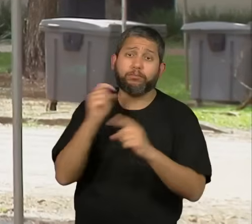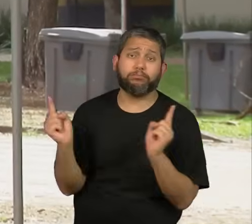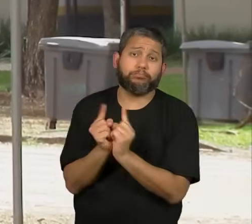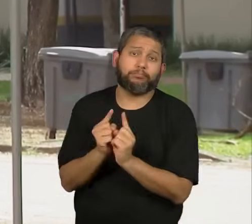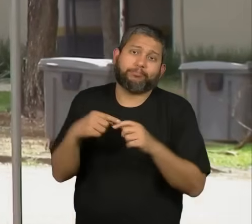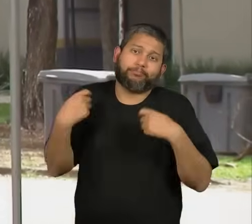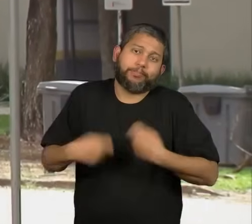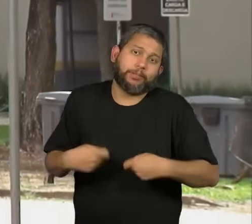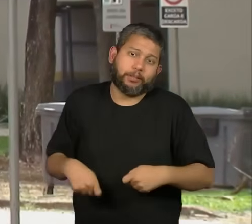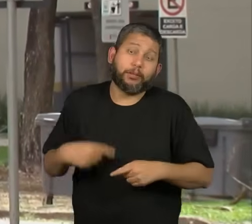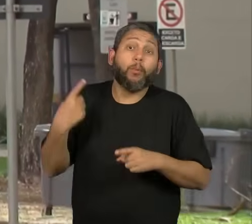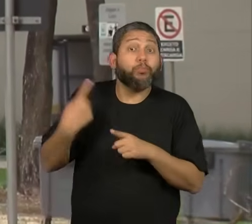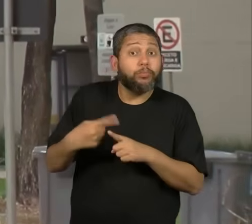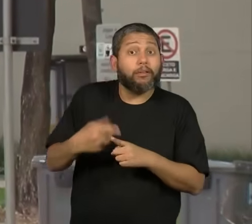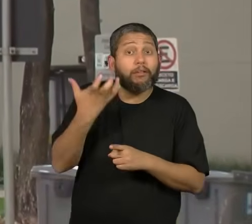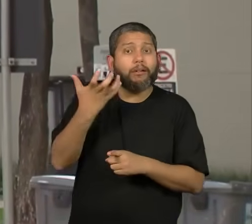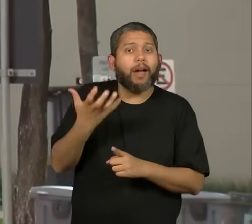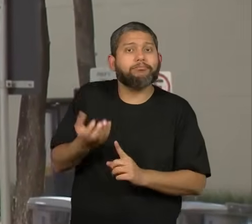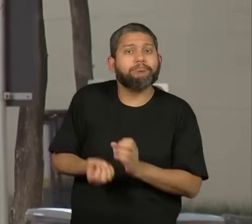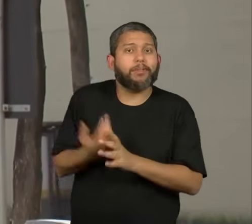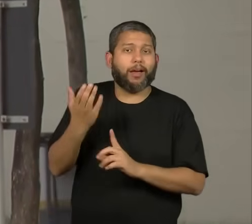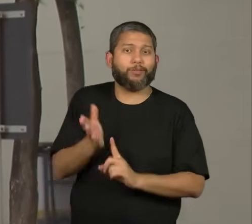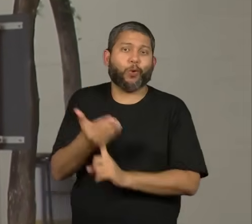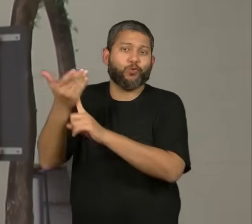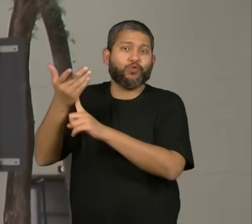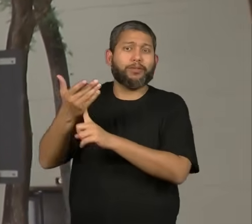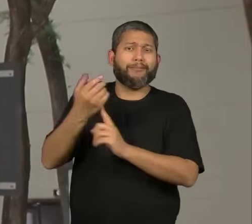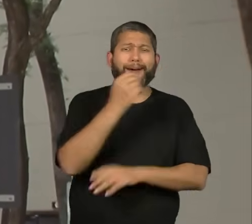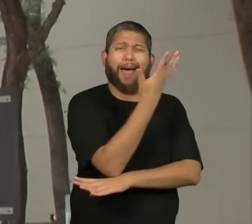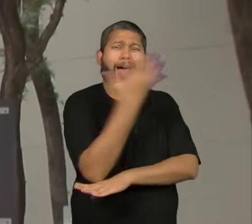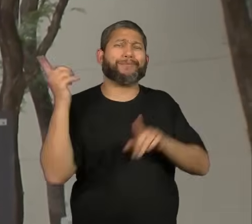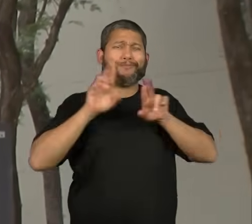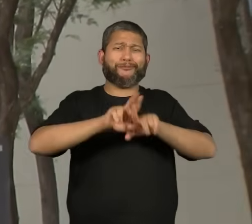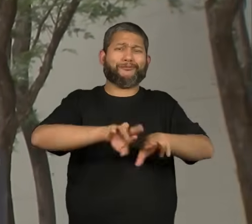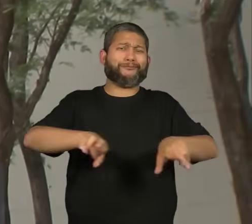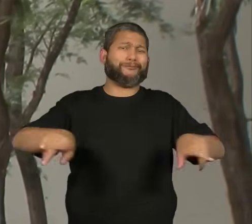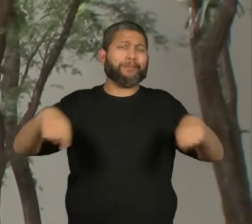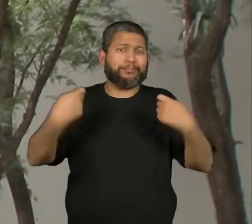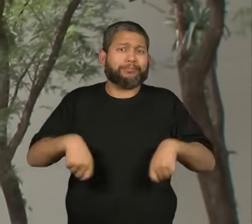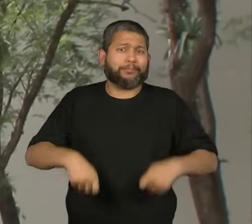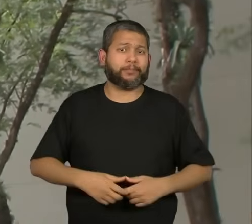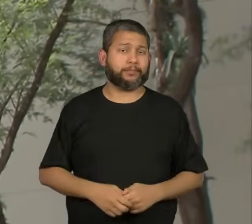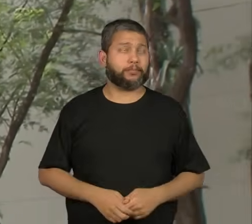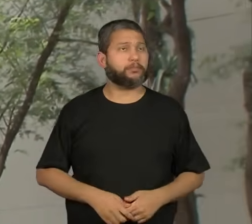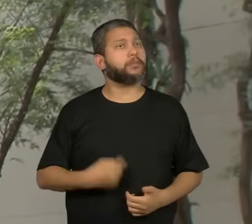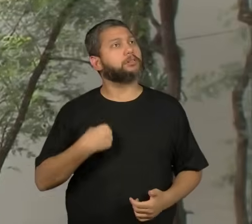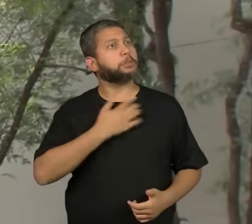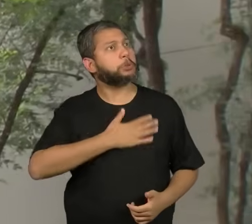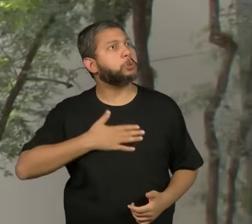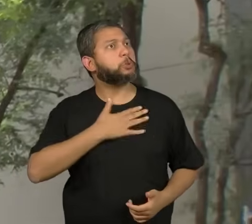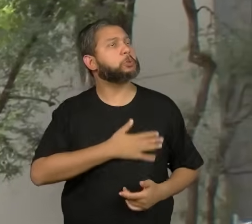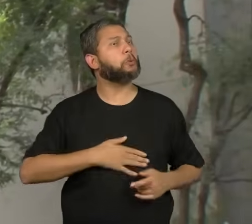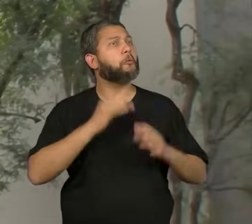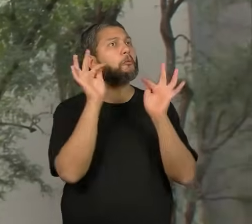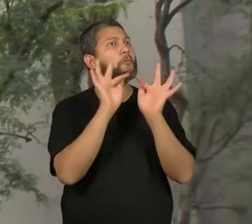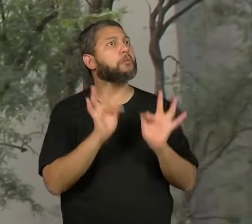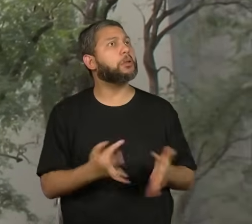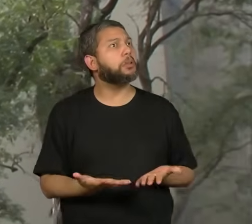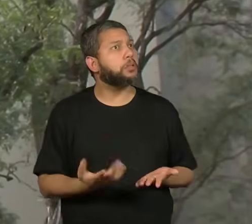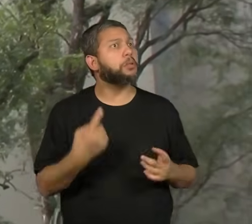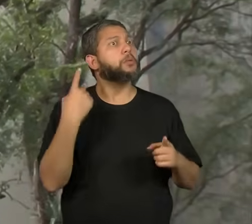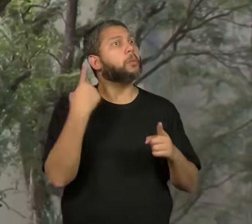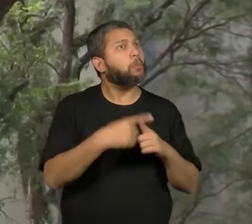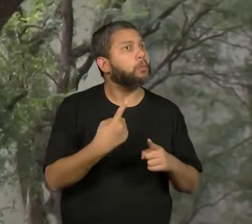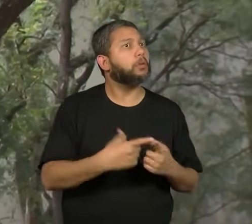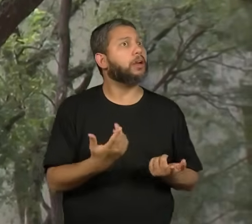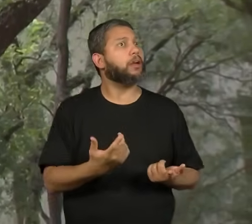conseguir implantar a tecnologia em larga escala. Nós estamos maravilhados em ver as forças e